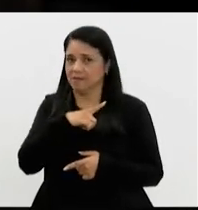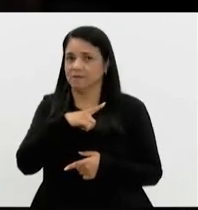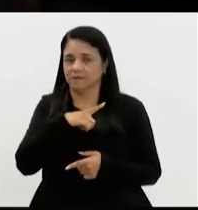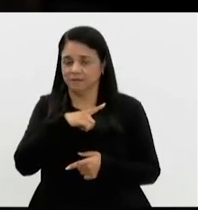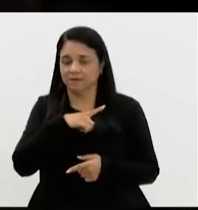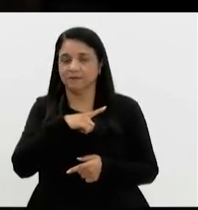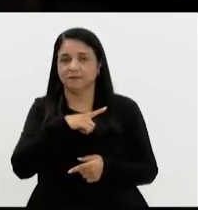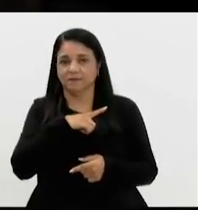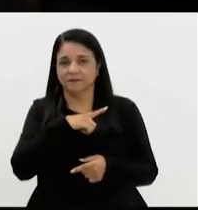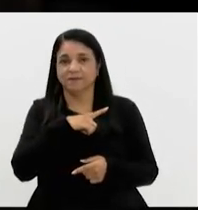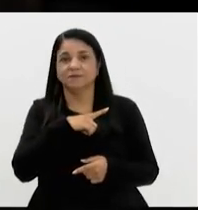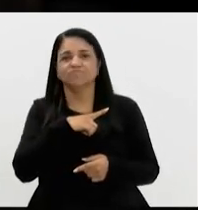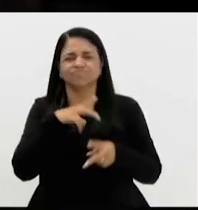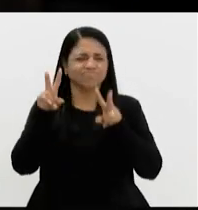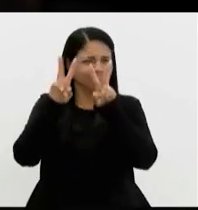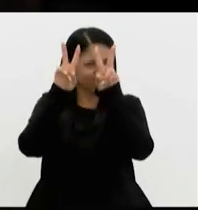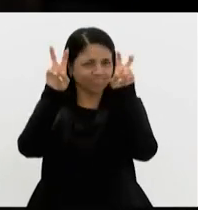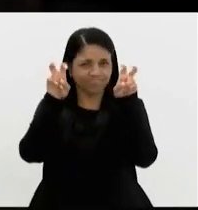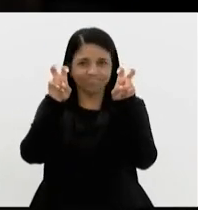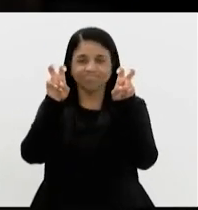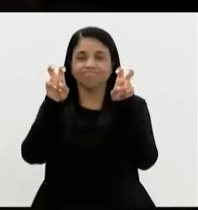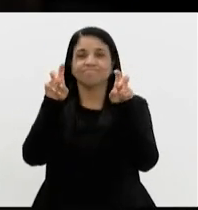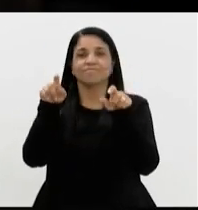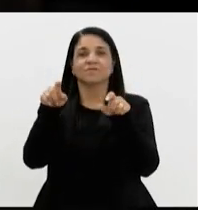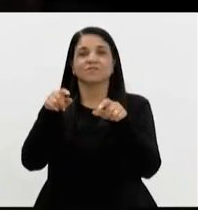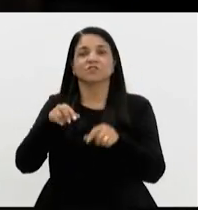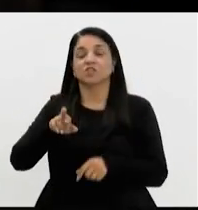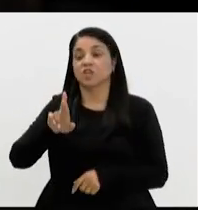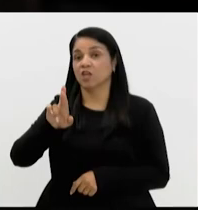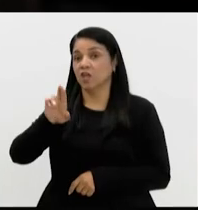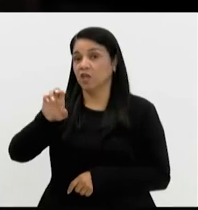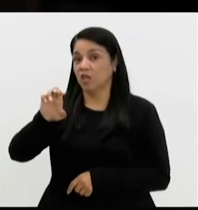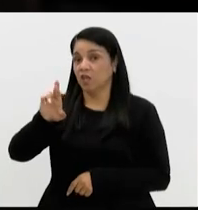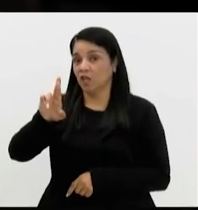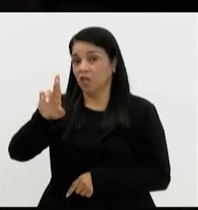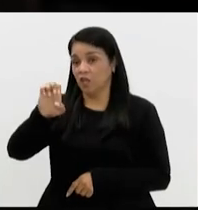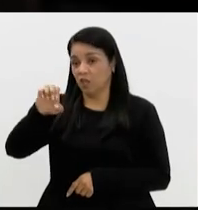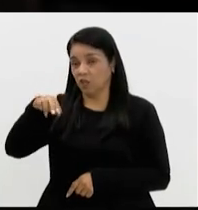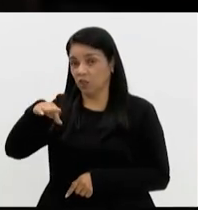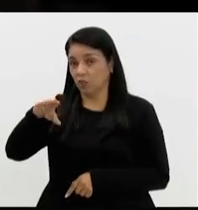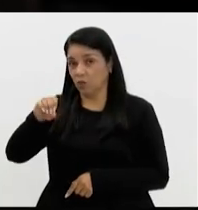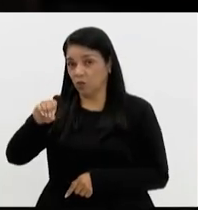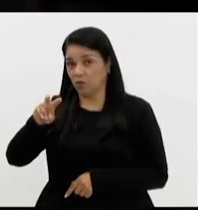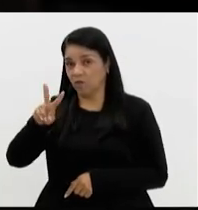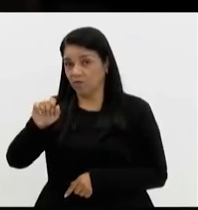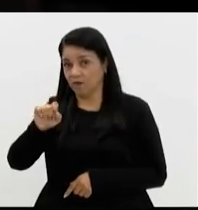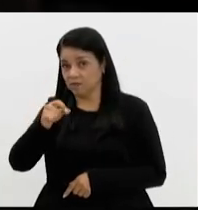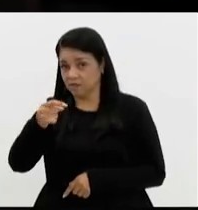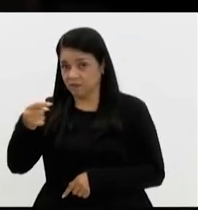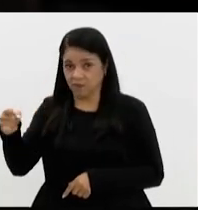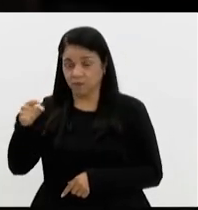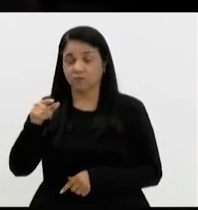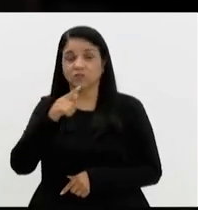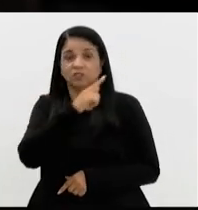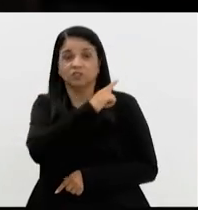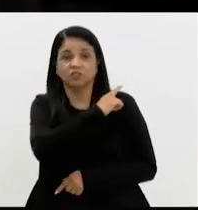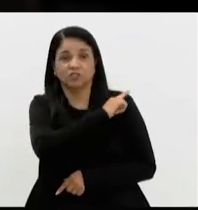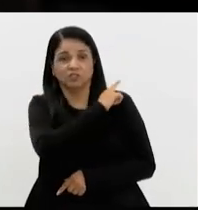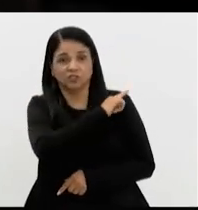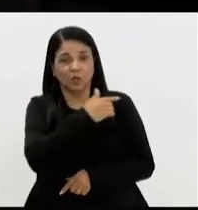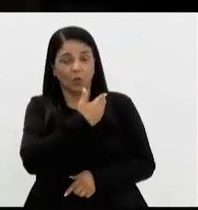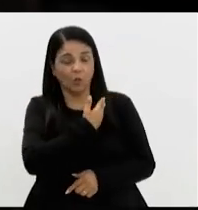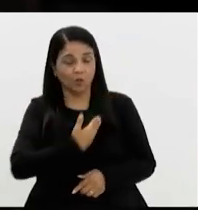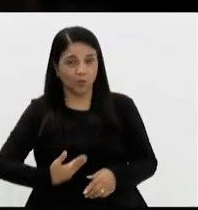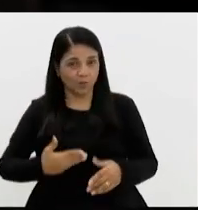eh esse assunto de renovação da gestão pública que materializa o princípio